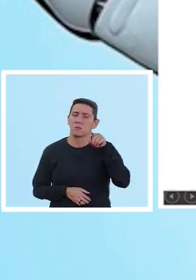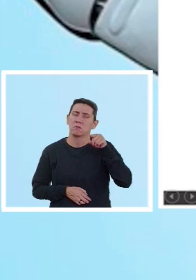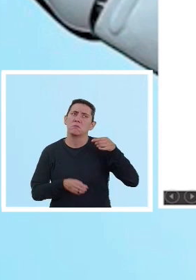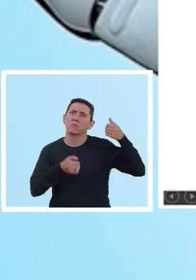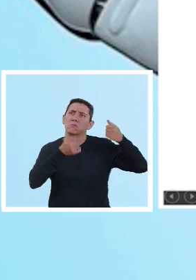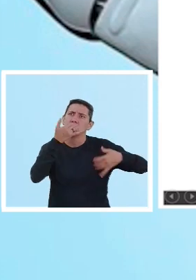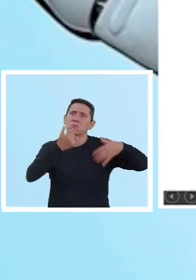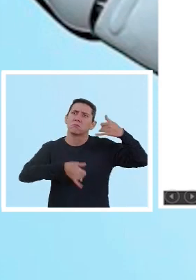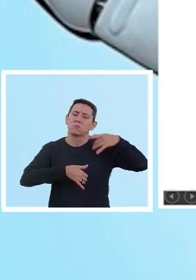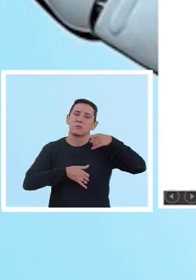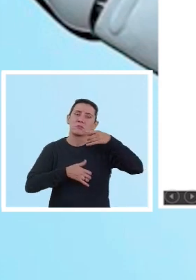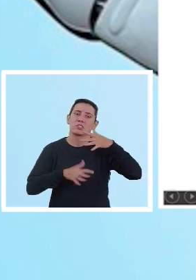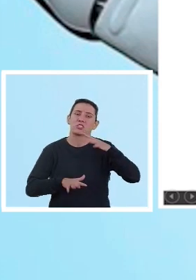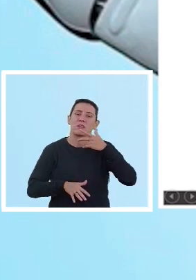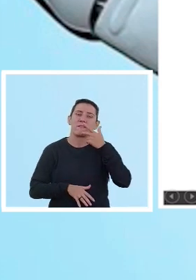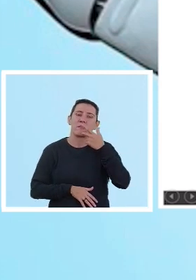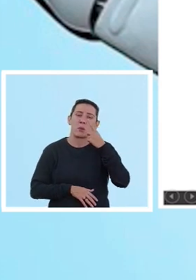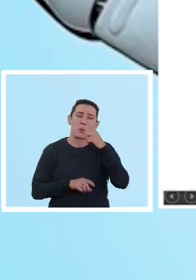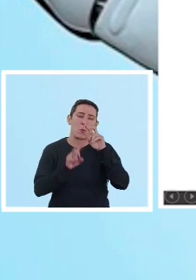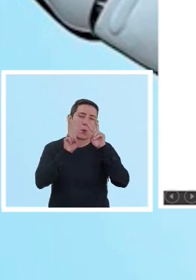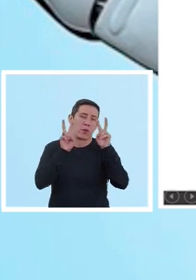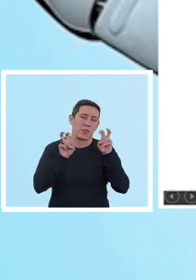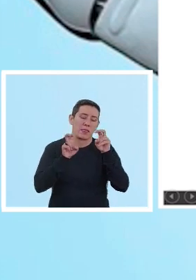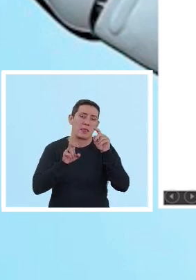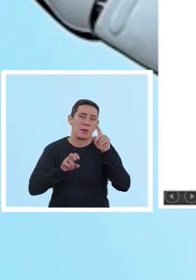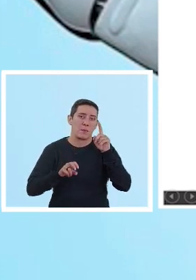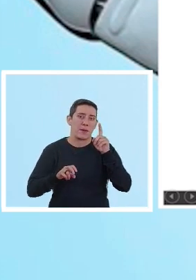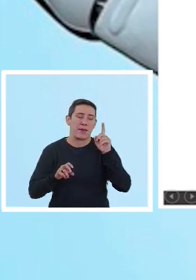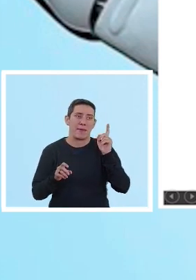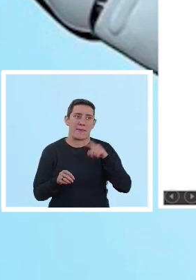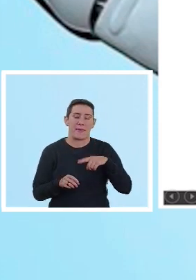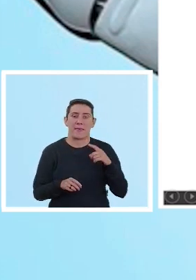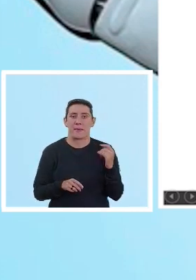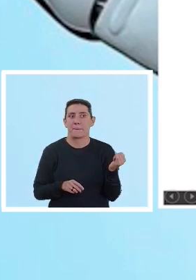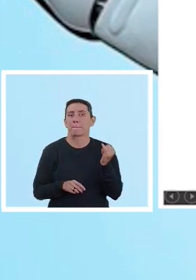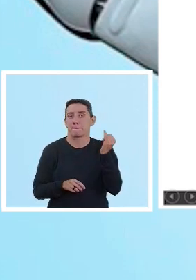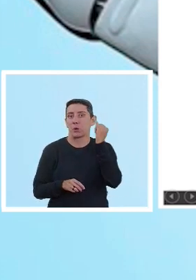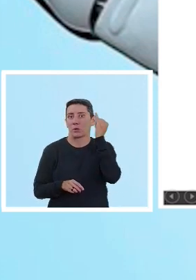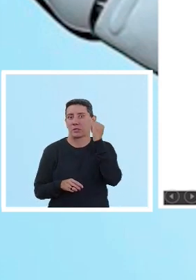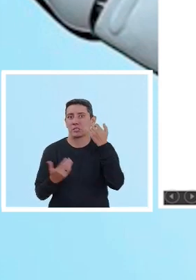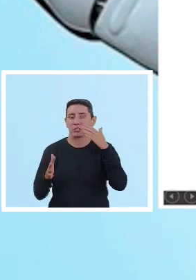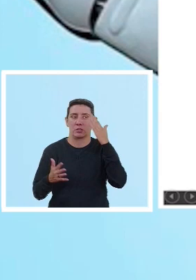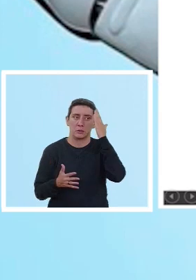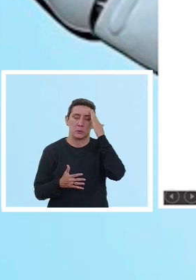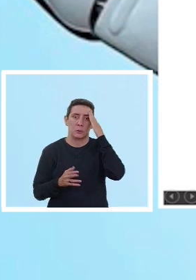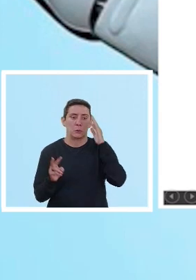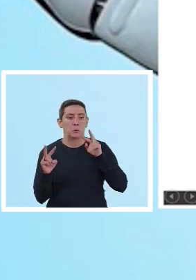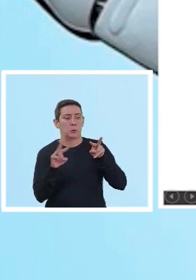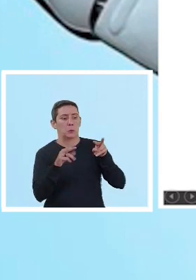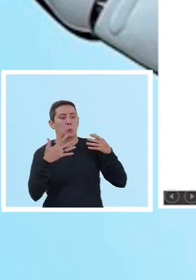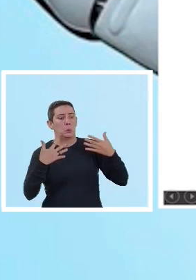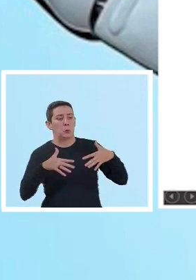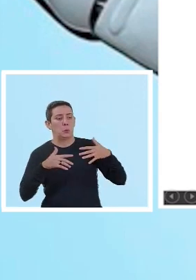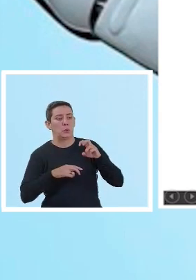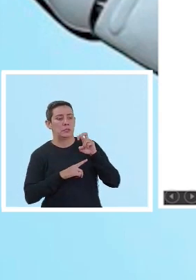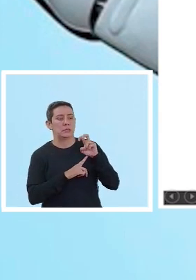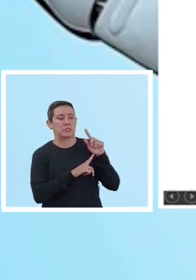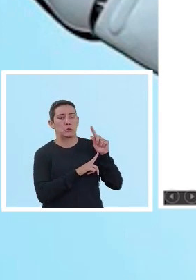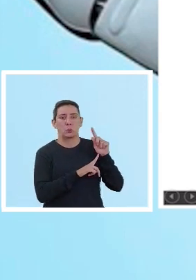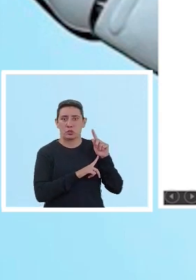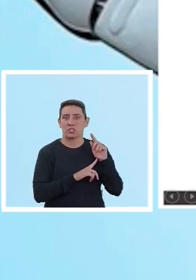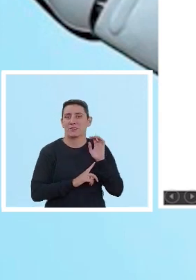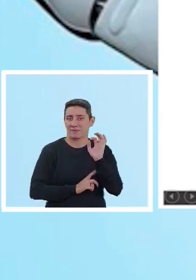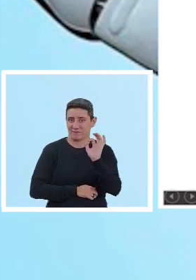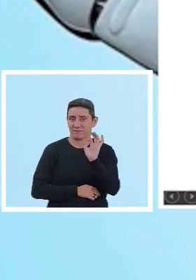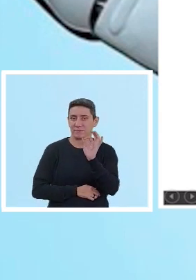falas você citou já um tema que é bastante relevante tá tá bem em voga hoje que a questão dos 5g e